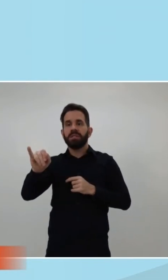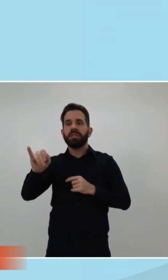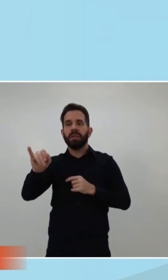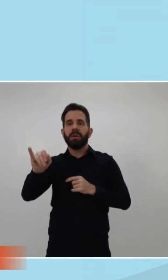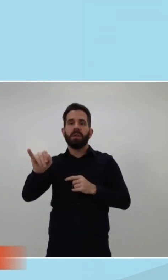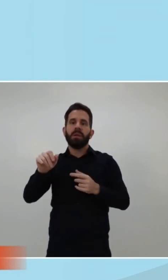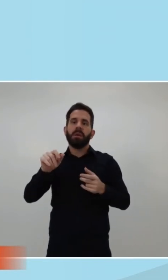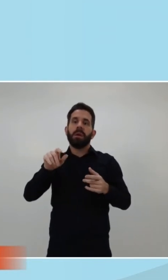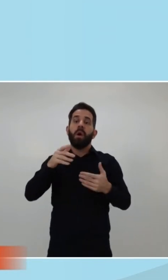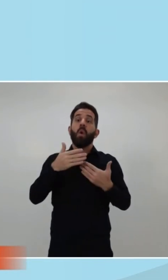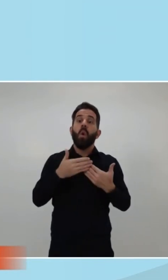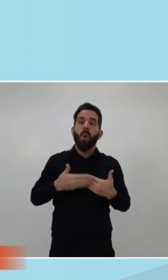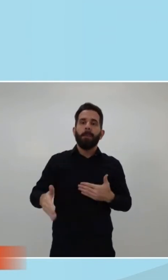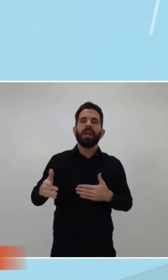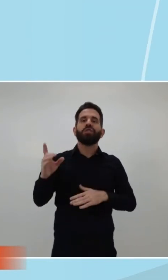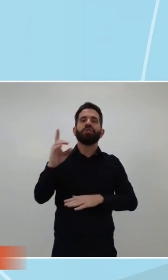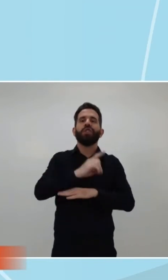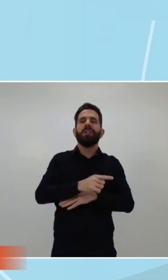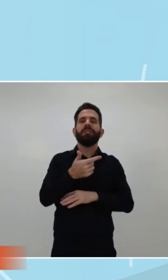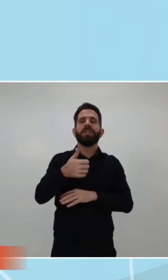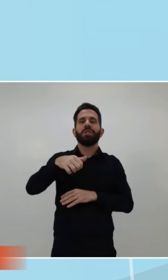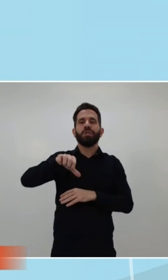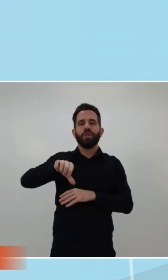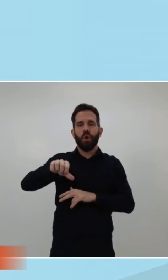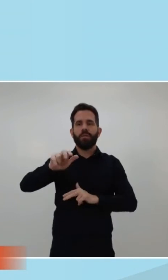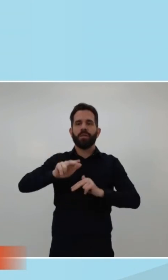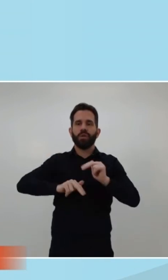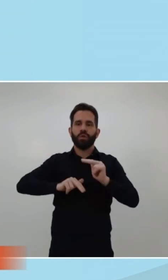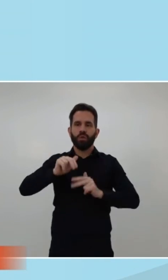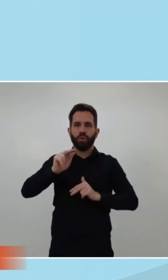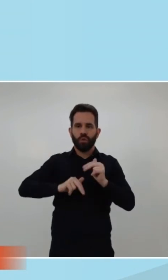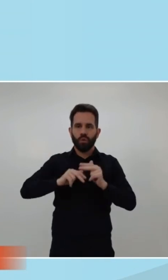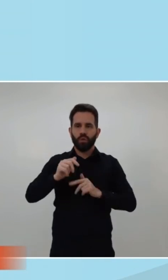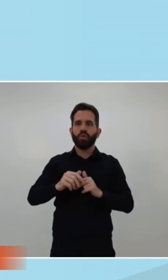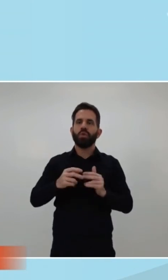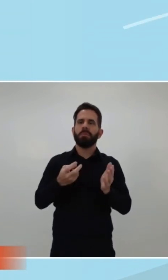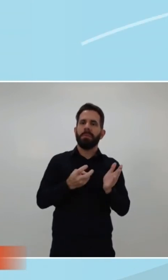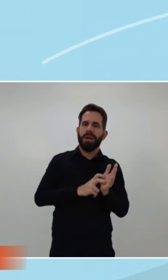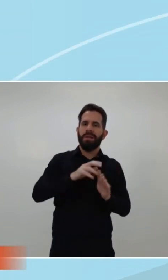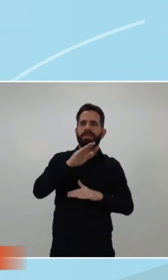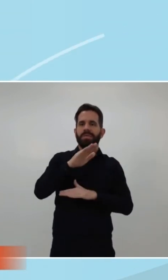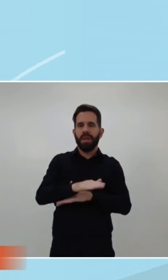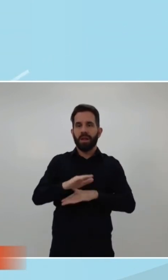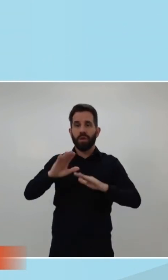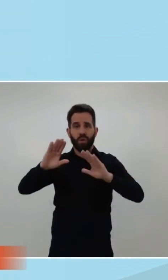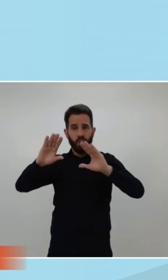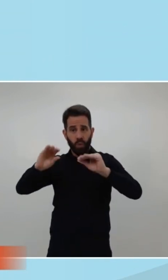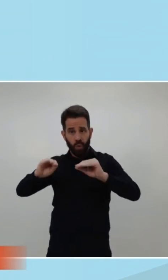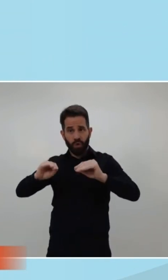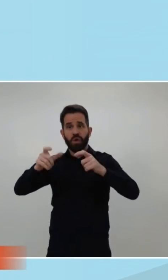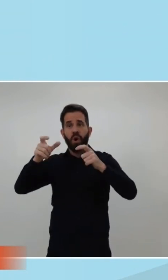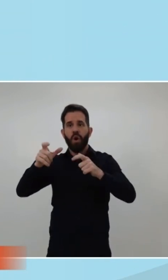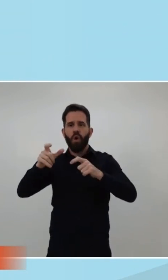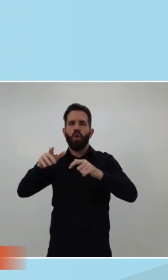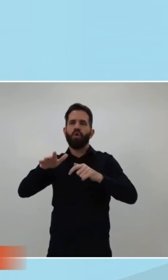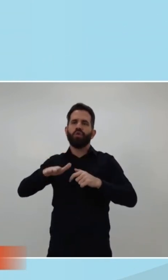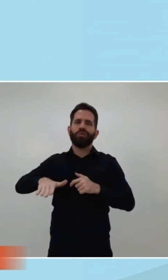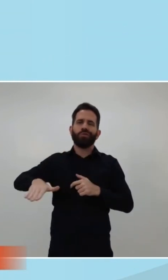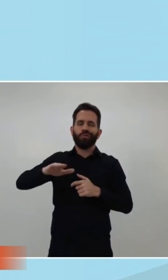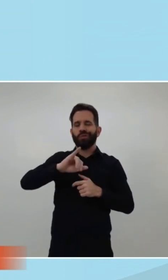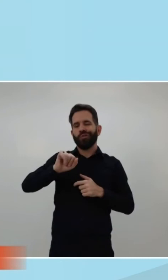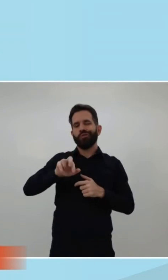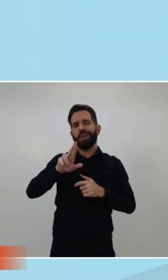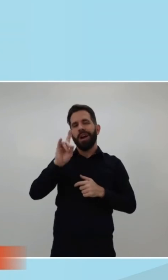de junho, nos 3 períodos, na Faculdade Delta, que fica no Jardim Planalto. As inscrições podem ser feitas a partir de